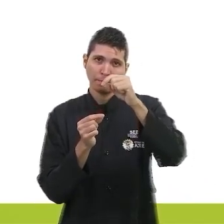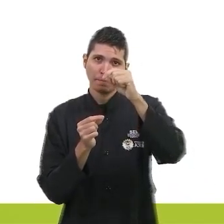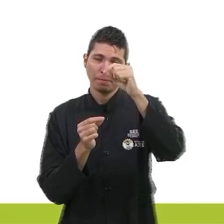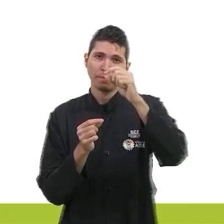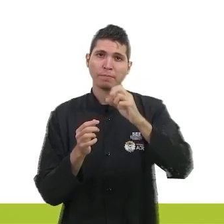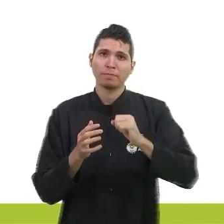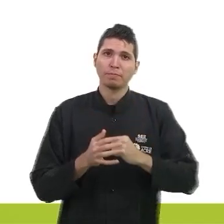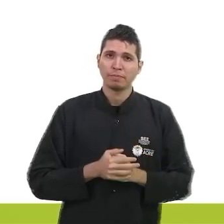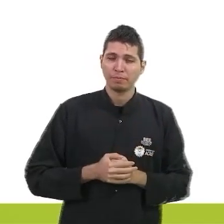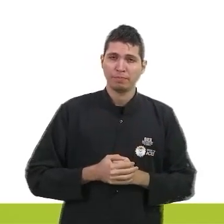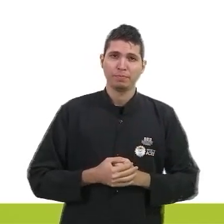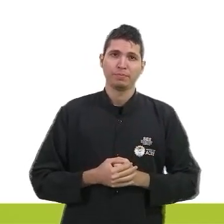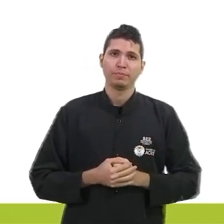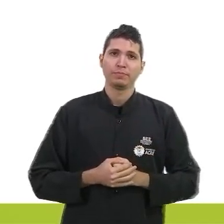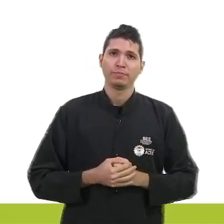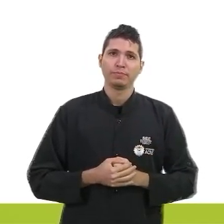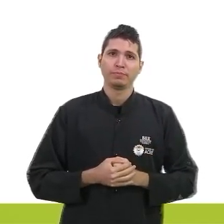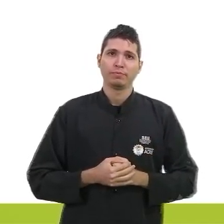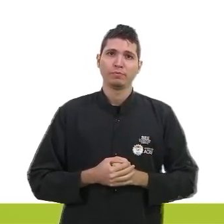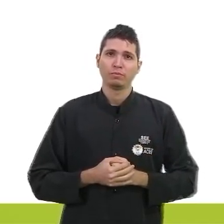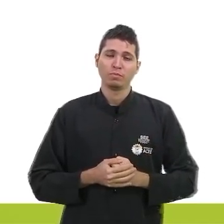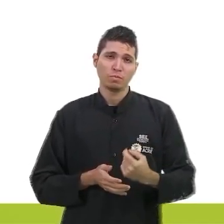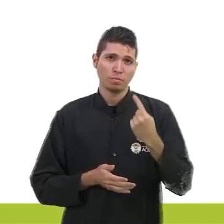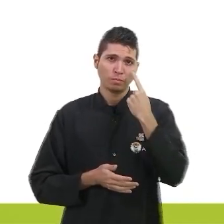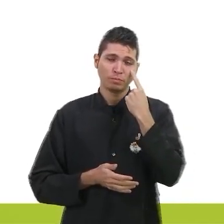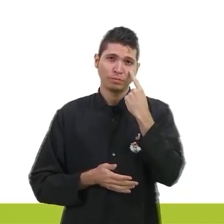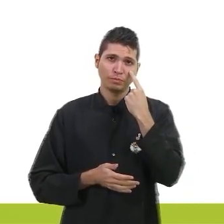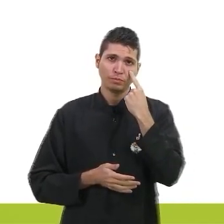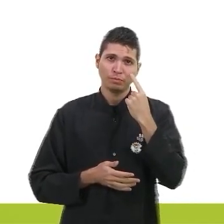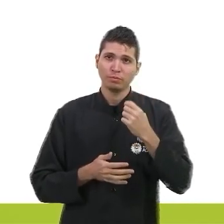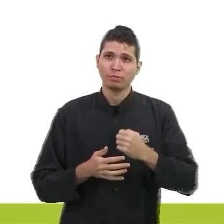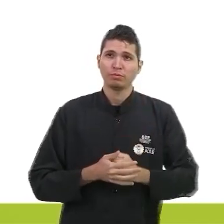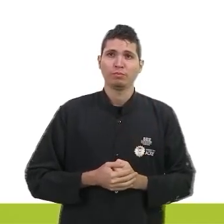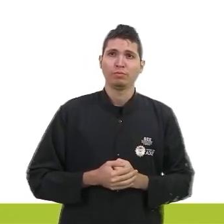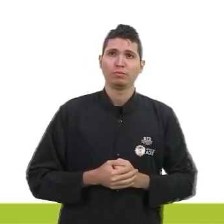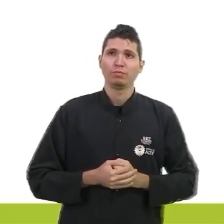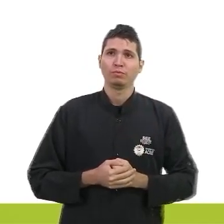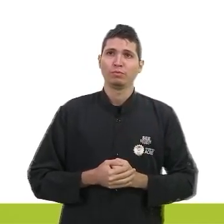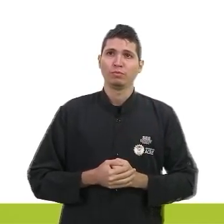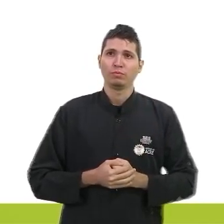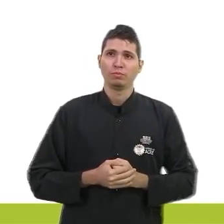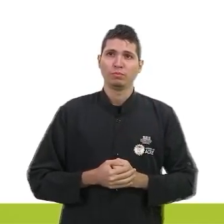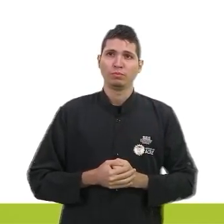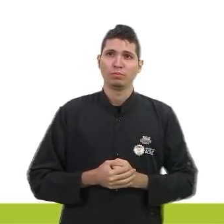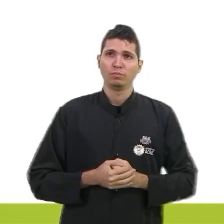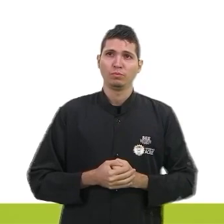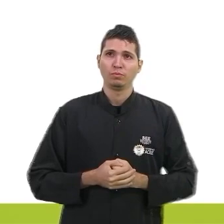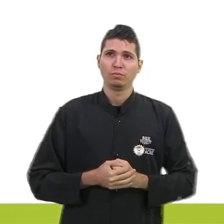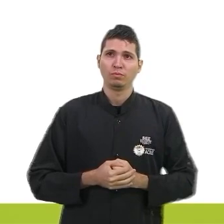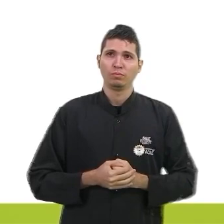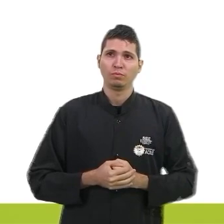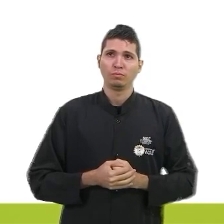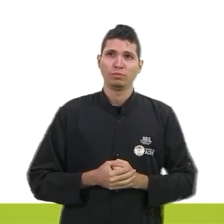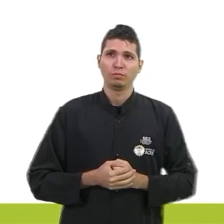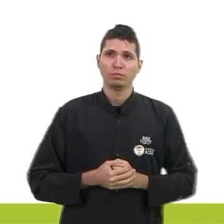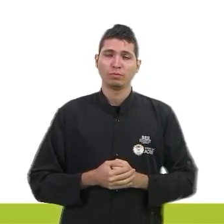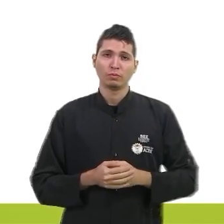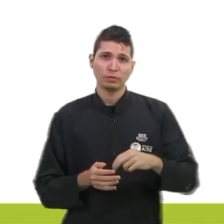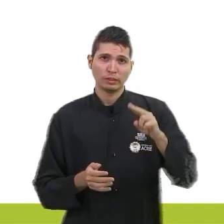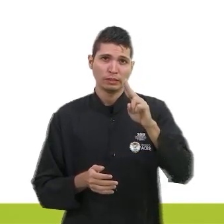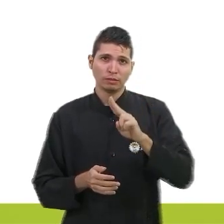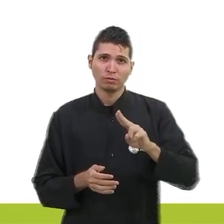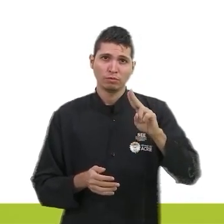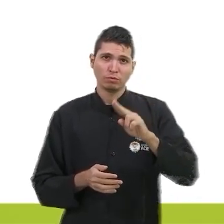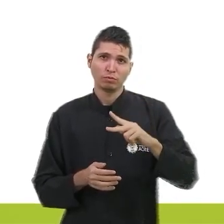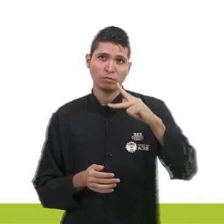é? Veja, quando eu projeto o ponto P no eixo do x, encontro o